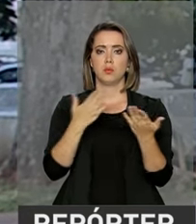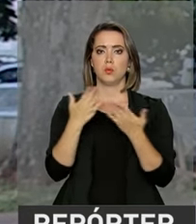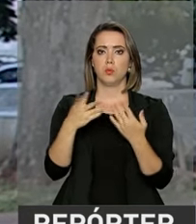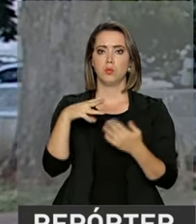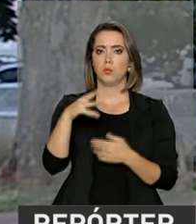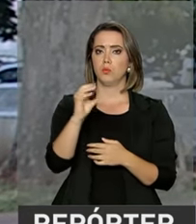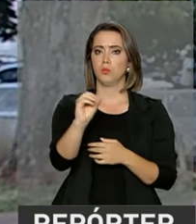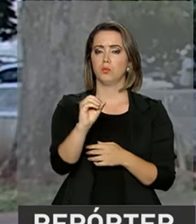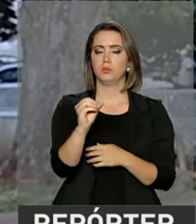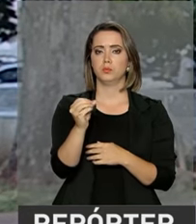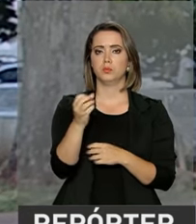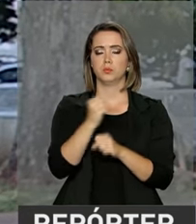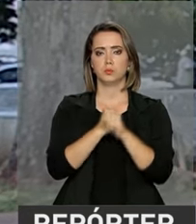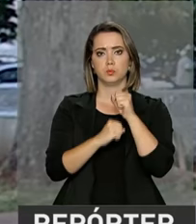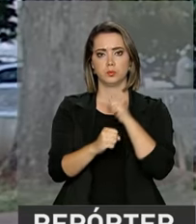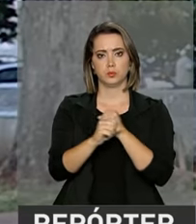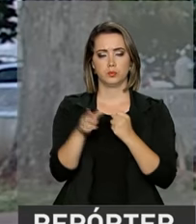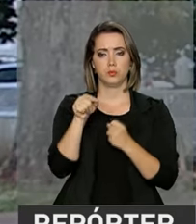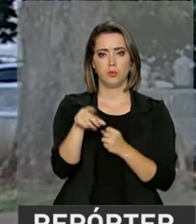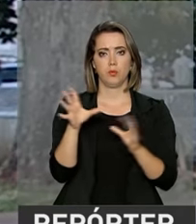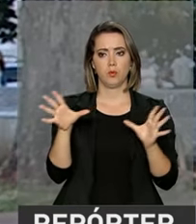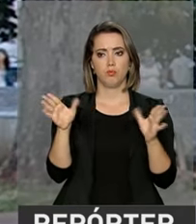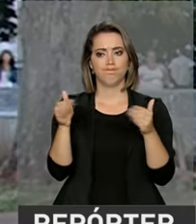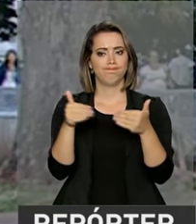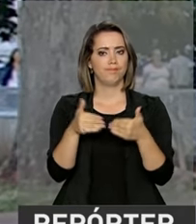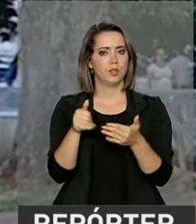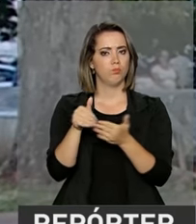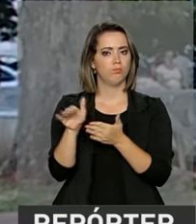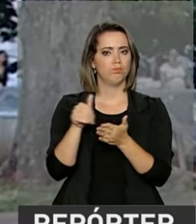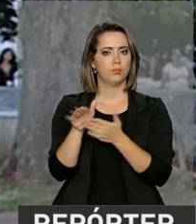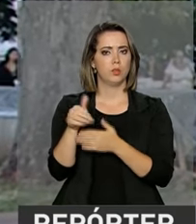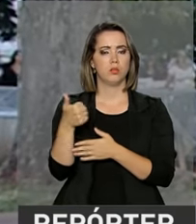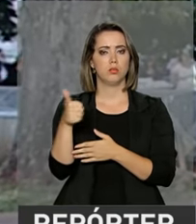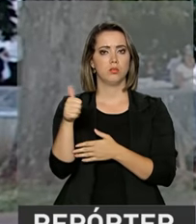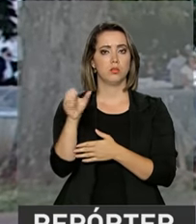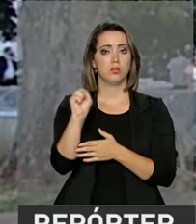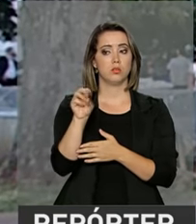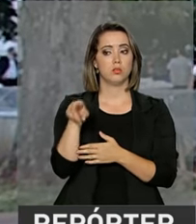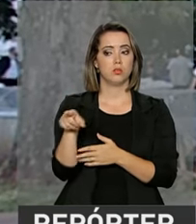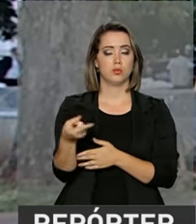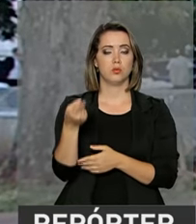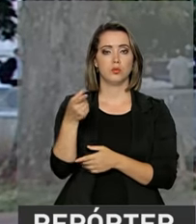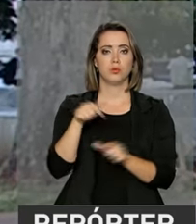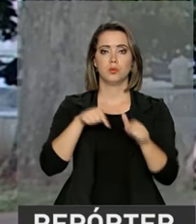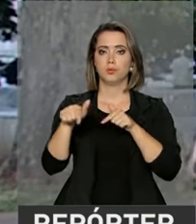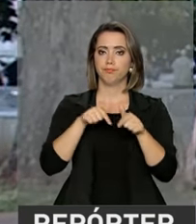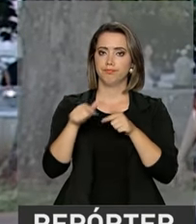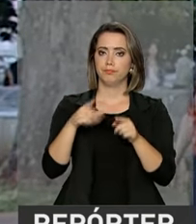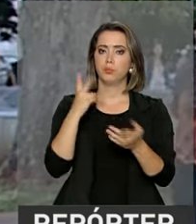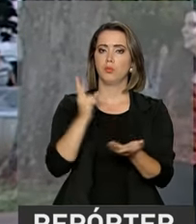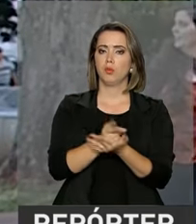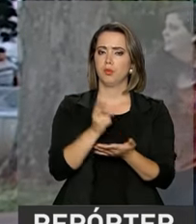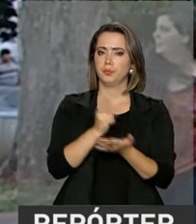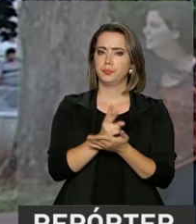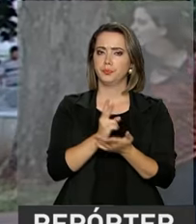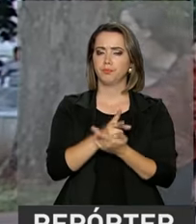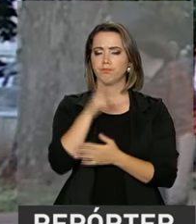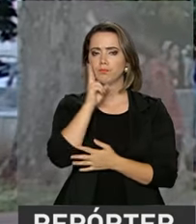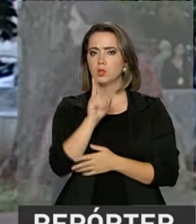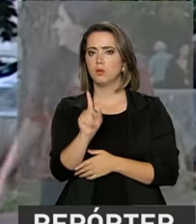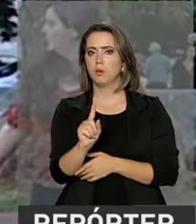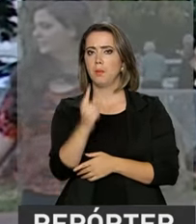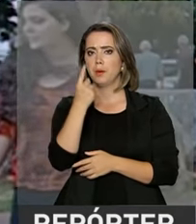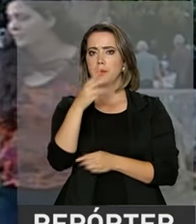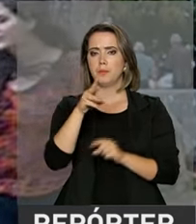em março do ano passado, quando foram fechados 118 mil postos de trabalho. Mesmo cenário quando se avalia o